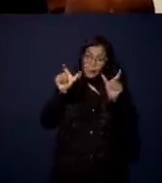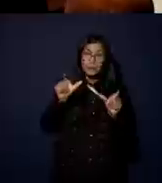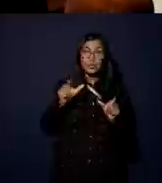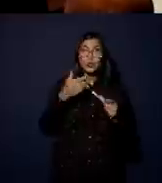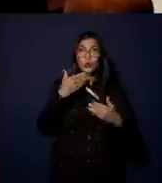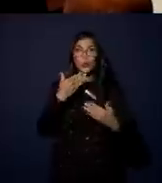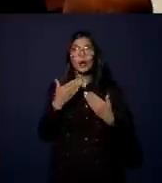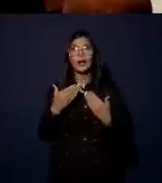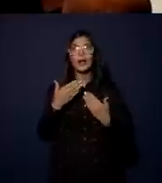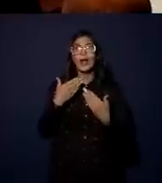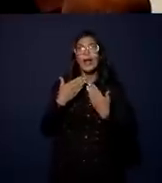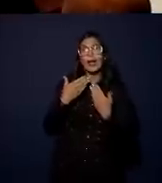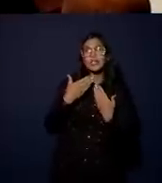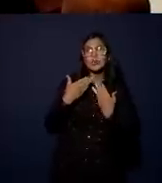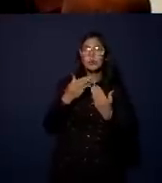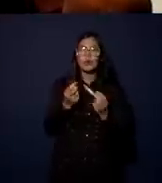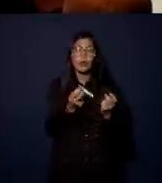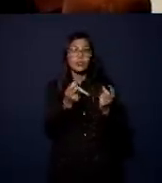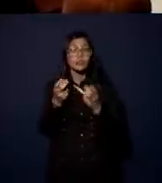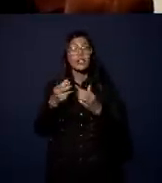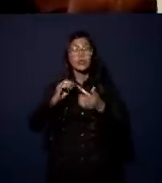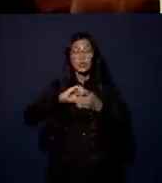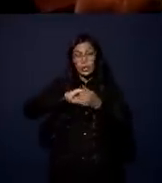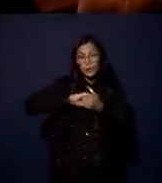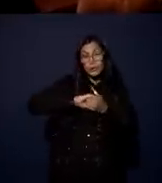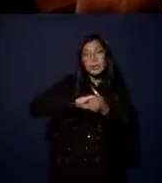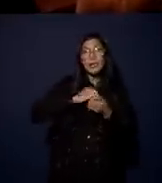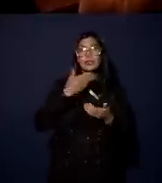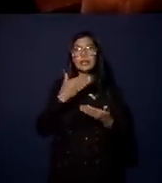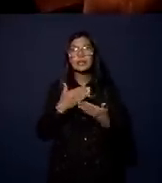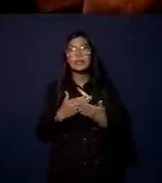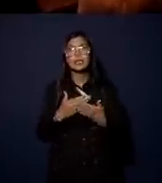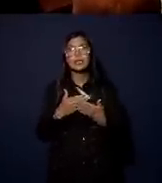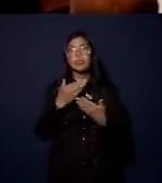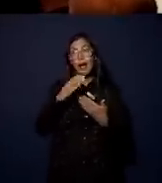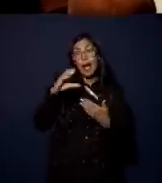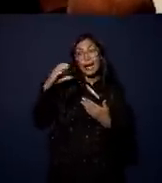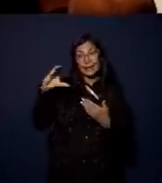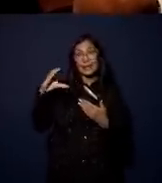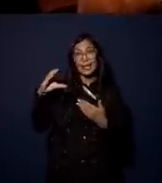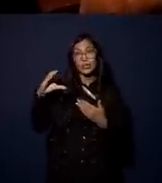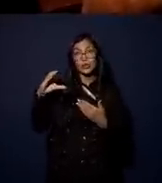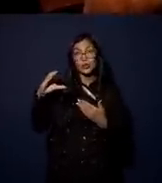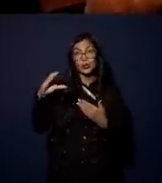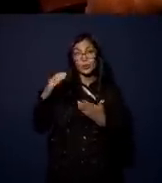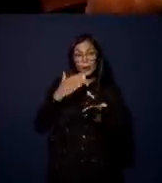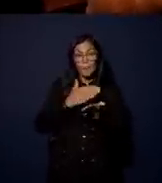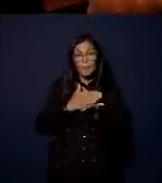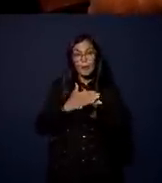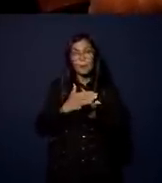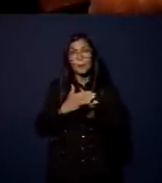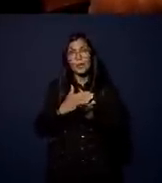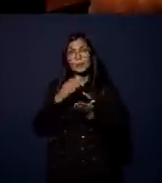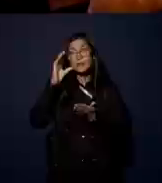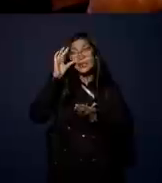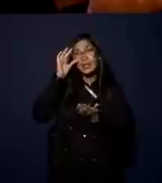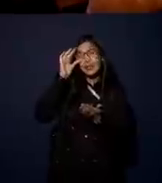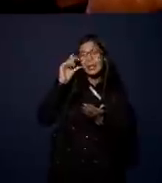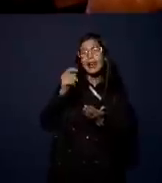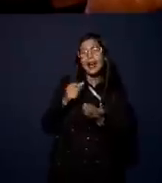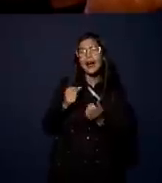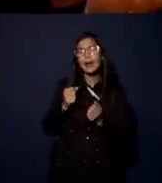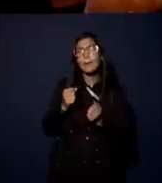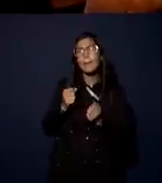que é as vendas do Mercado Livre com vendas acré crédito ainda ainda muito baixo